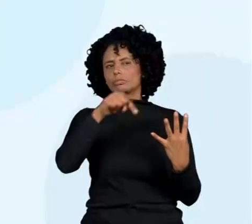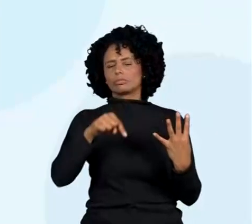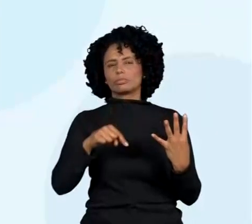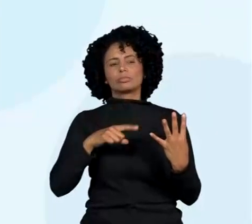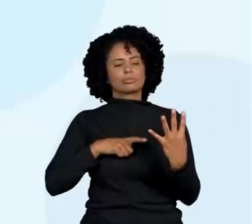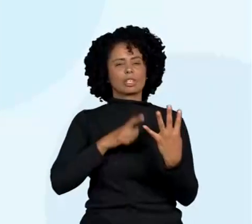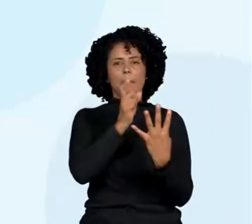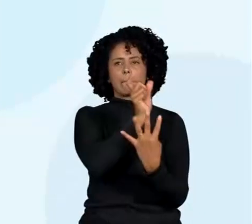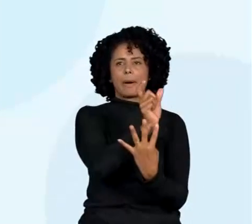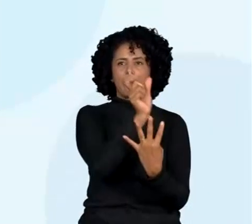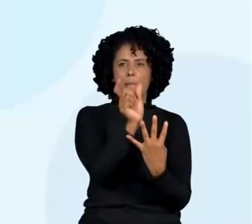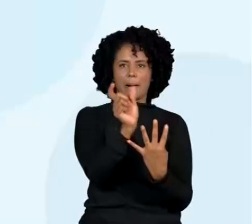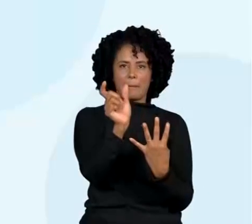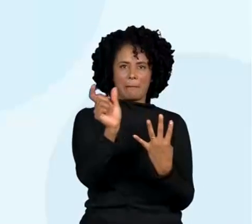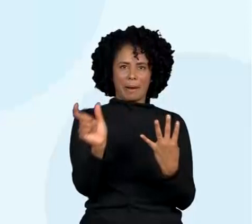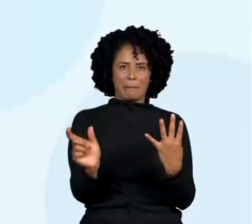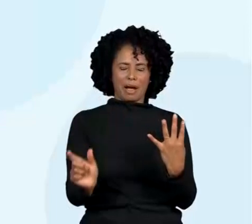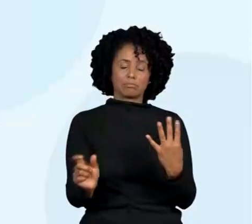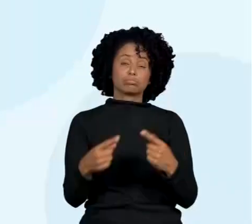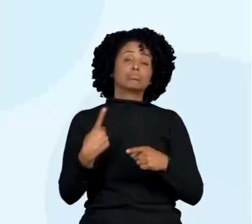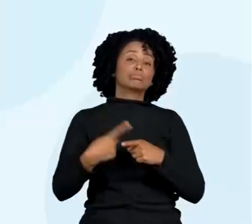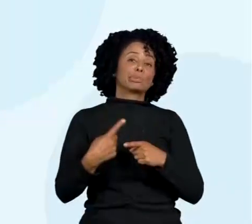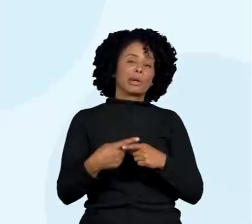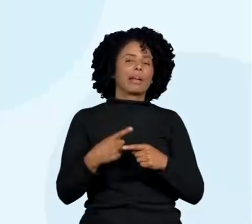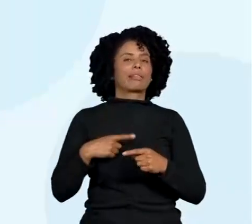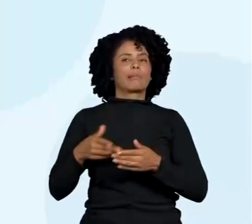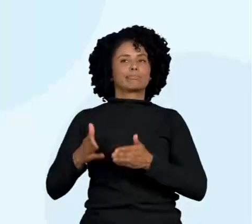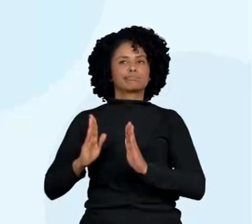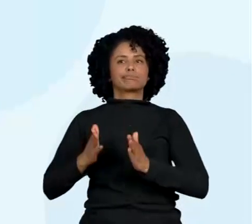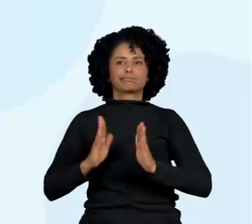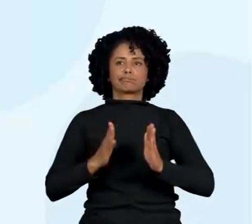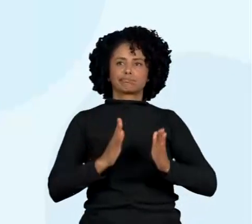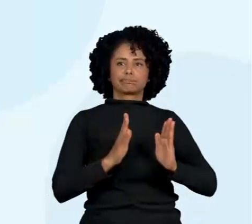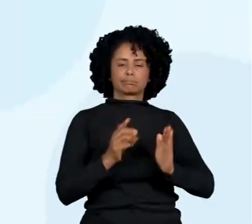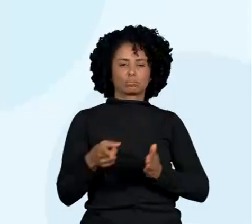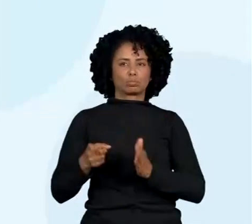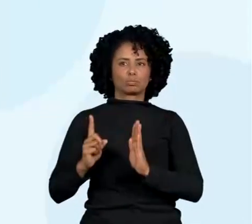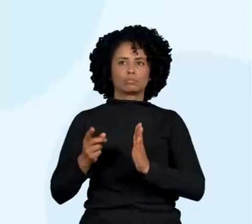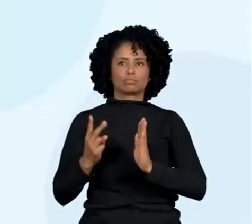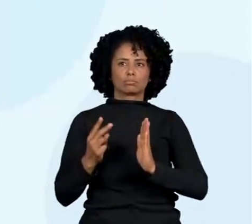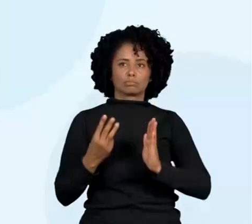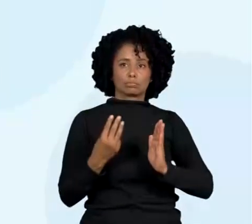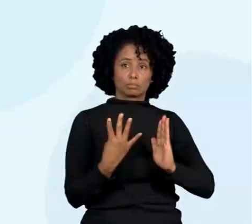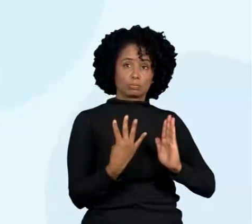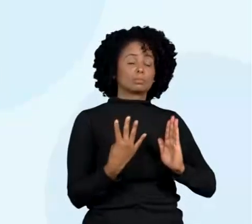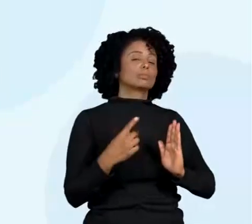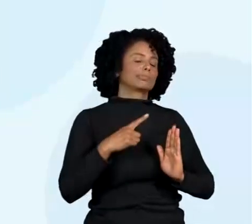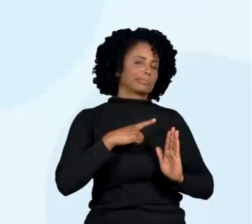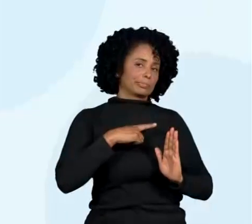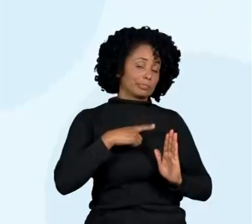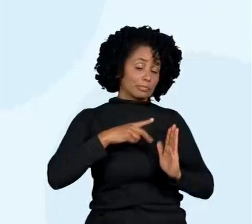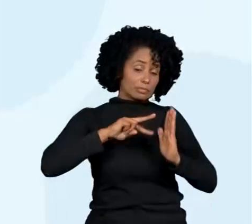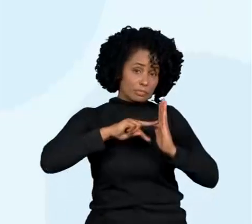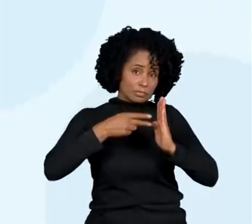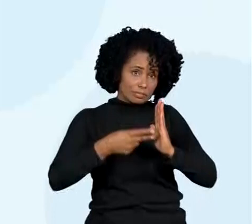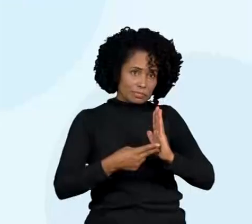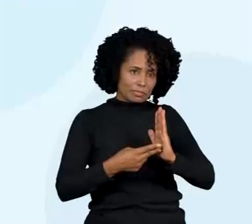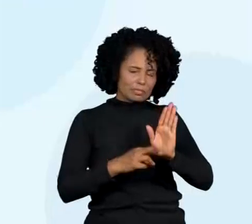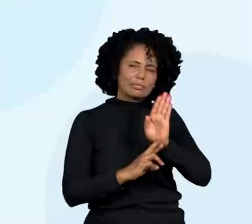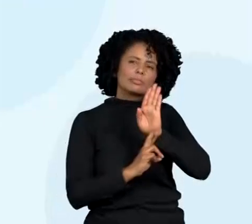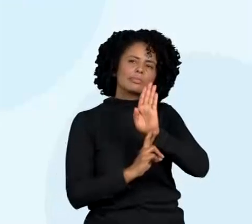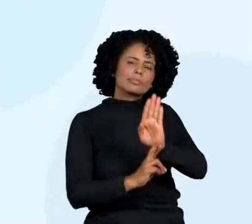quadrinhos porque a história é contada a sequência em quadros. Isso quer dizer que esses quadros representam